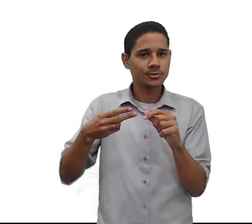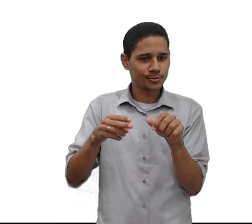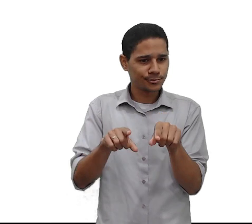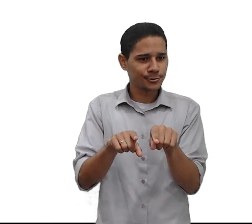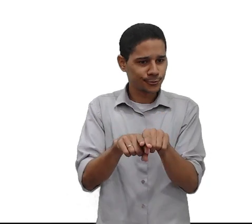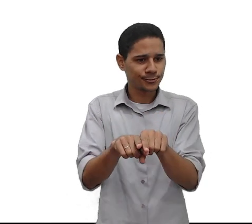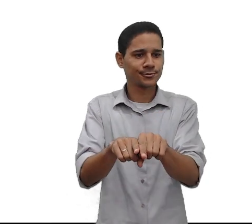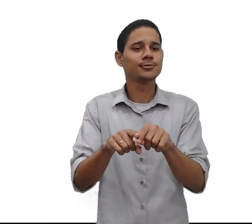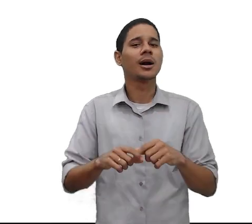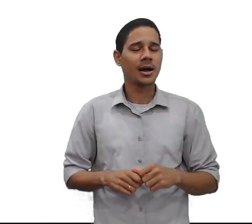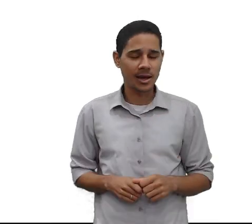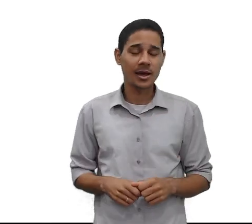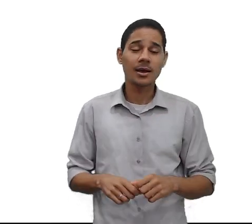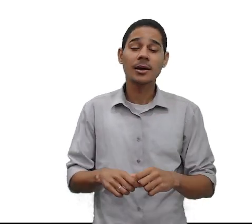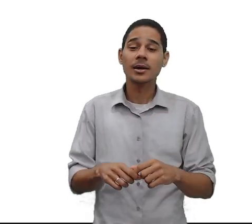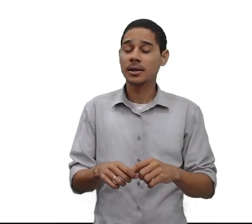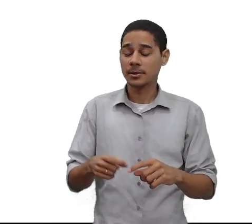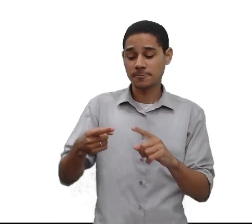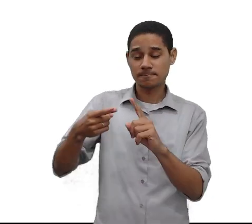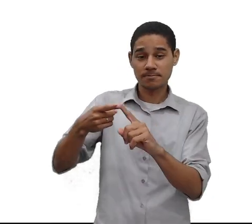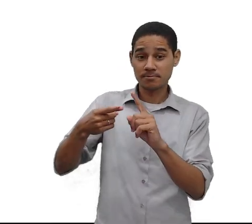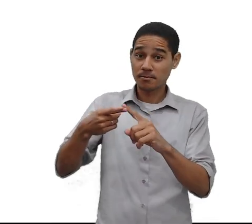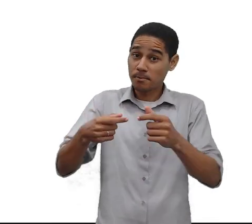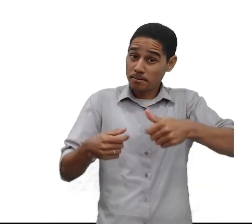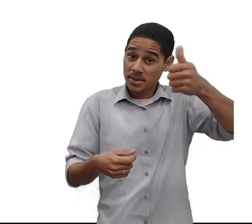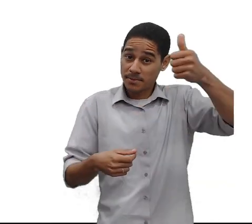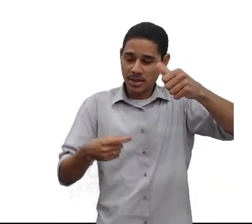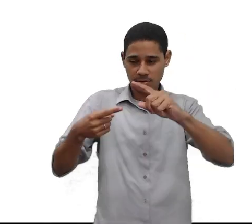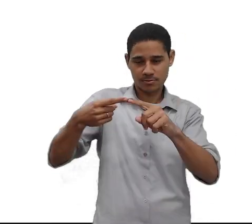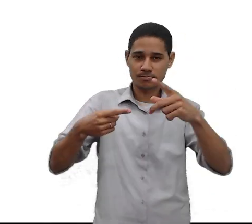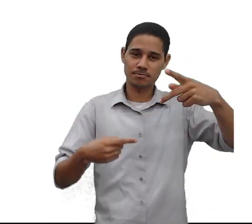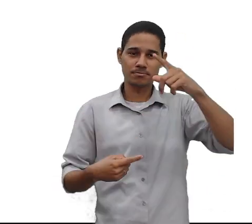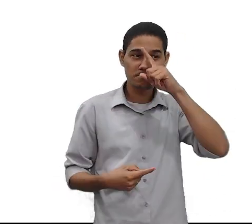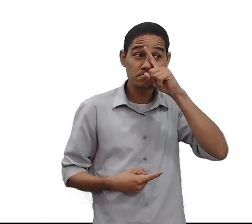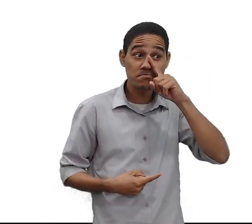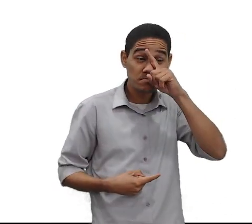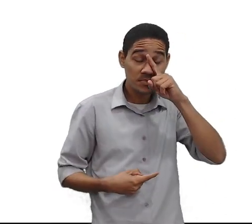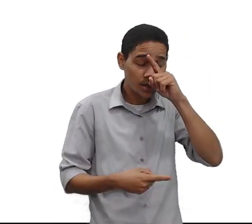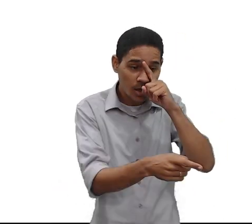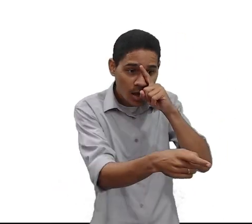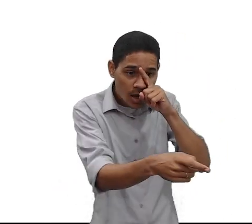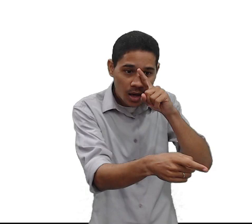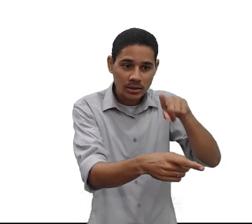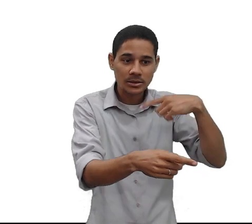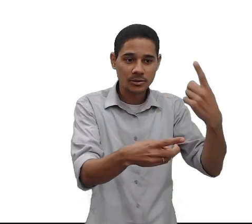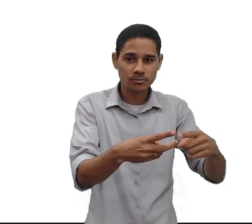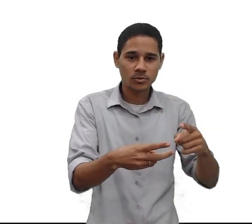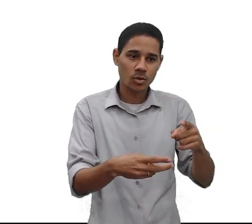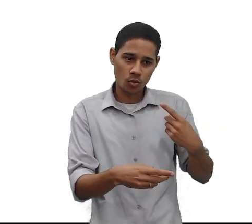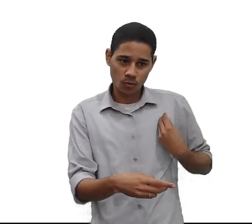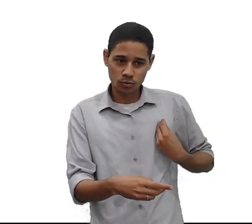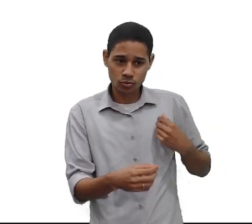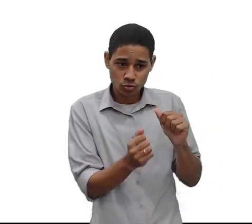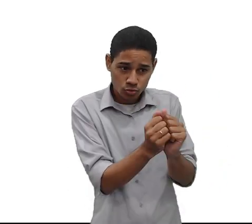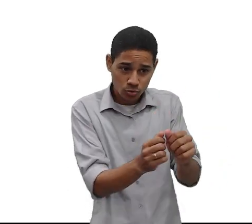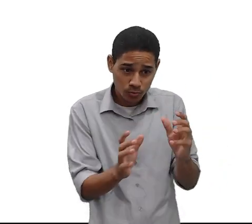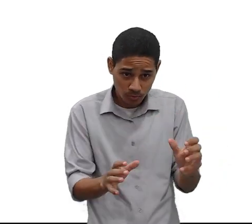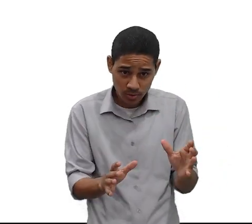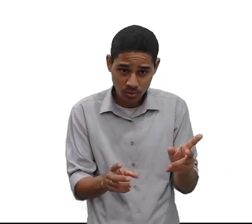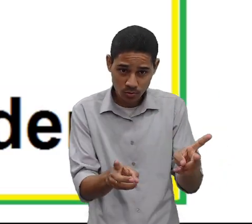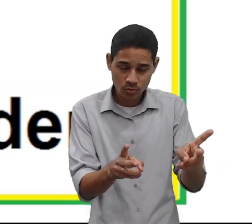ao perigo. Primeiro surge o perigo, para em seguida, em havendo exposição, surge o